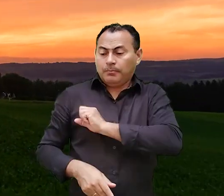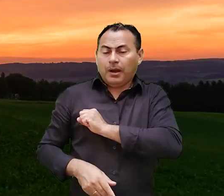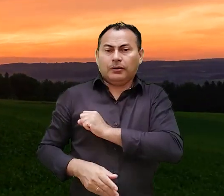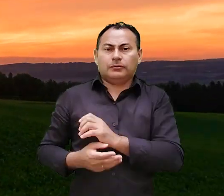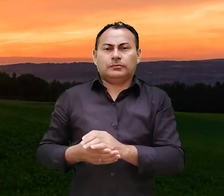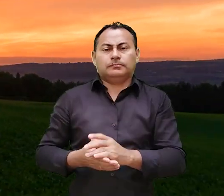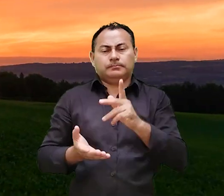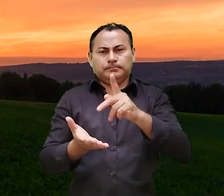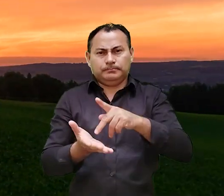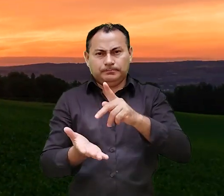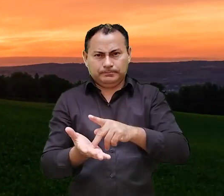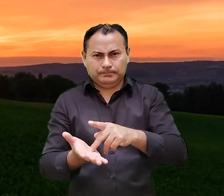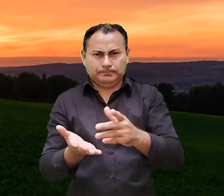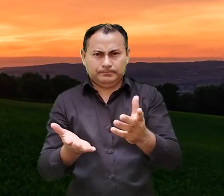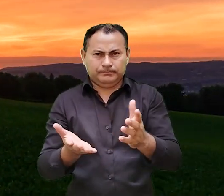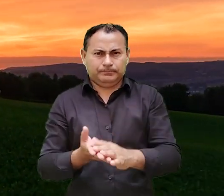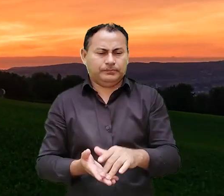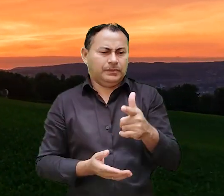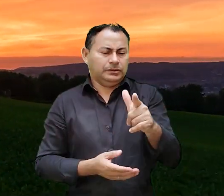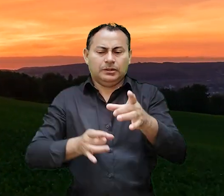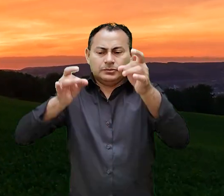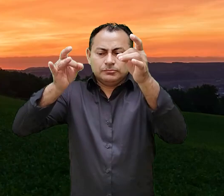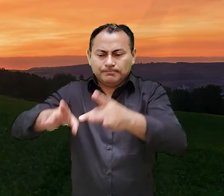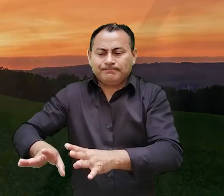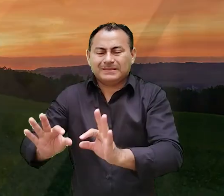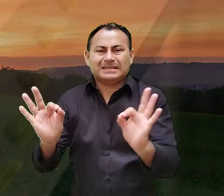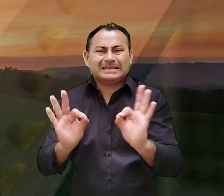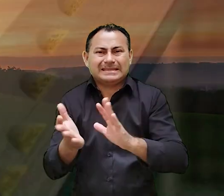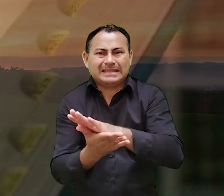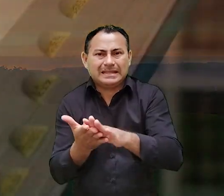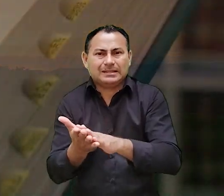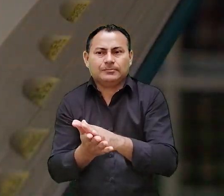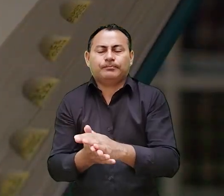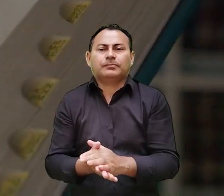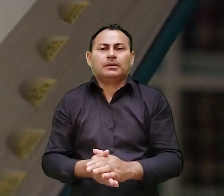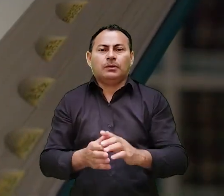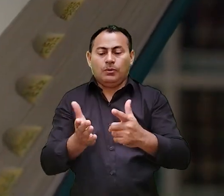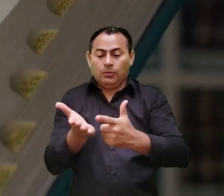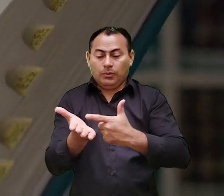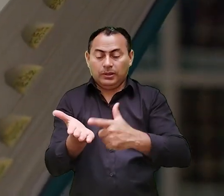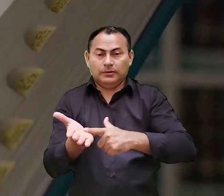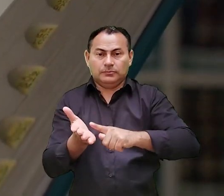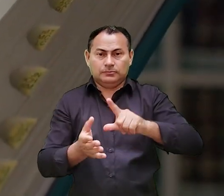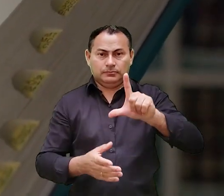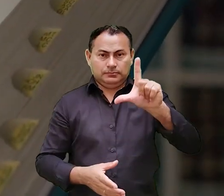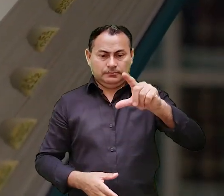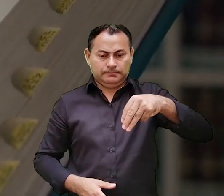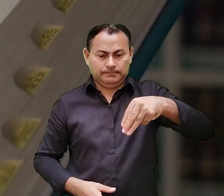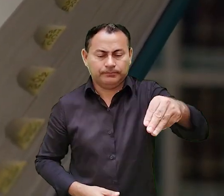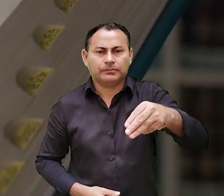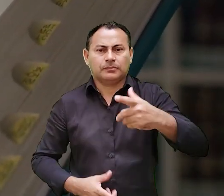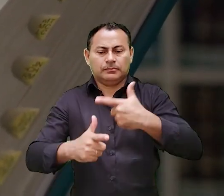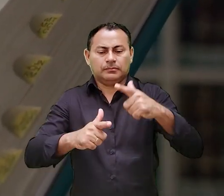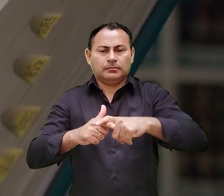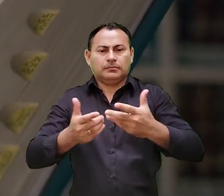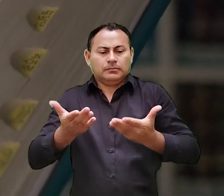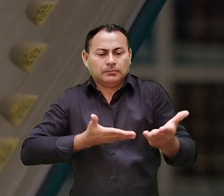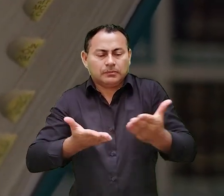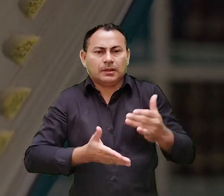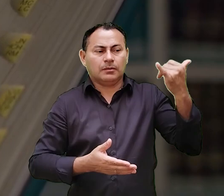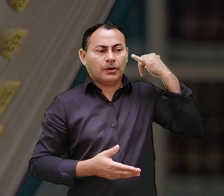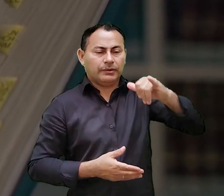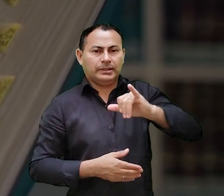que ele amava tanto, na verdade, não tinha sobrado ninguém. O livro de Lamentações fala de um problema compartilhado